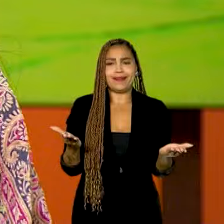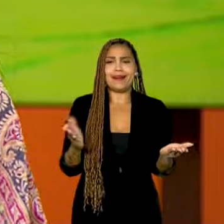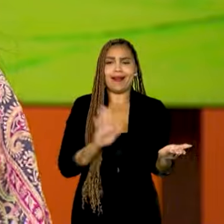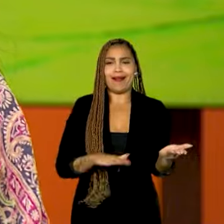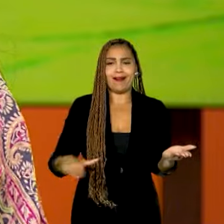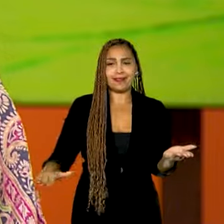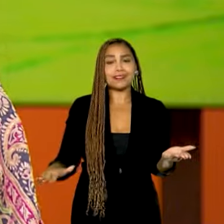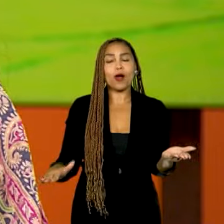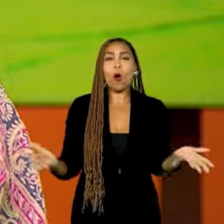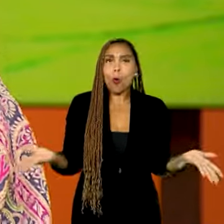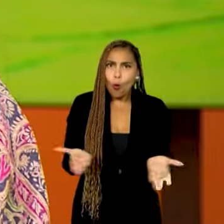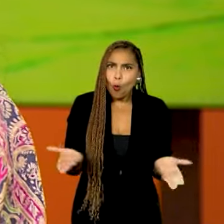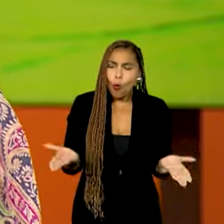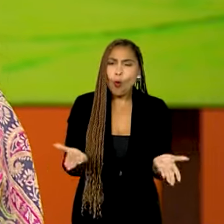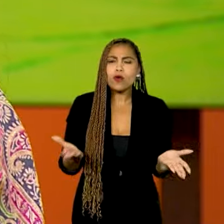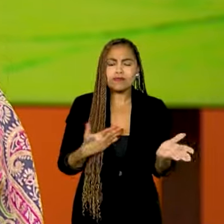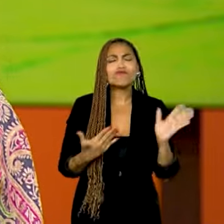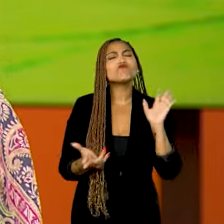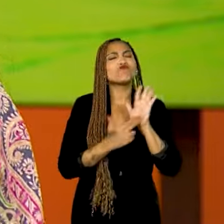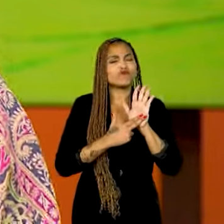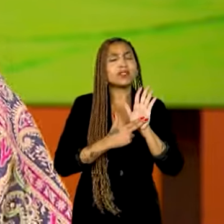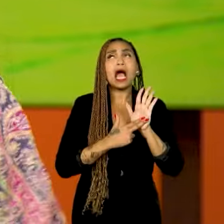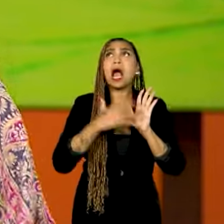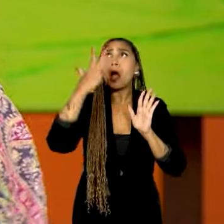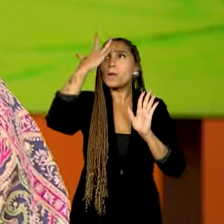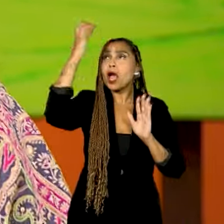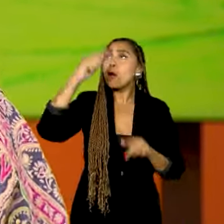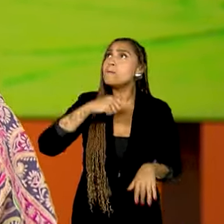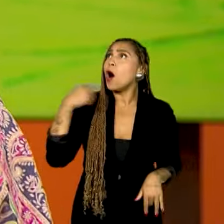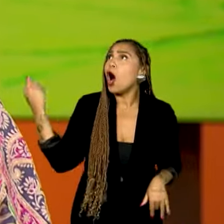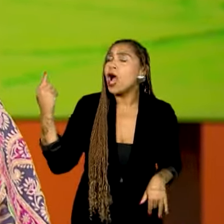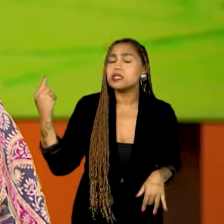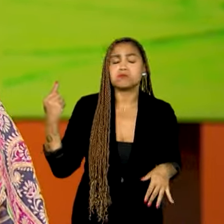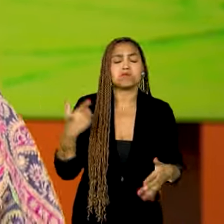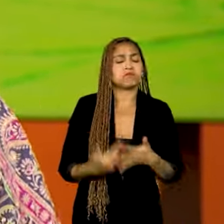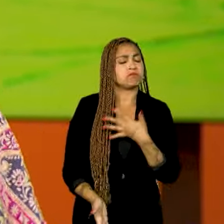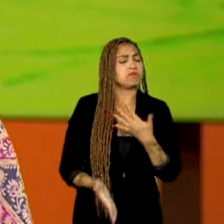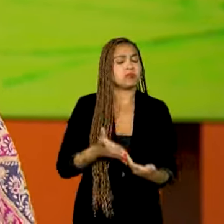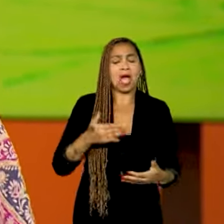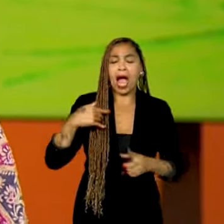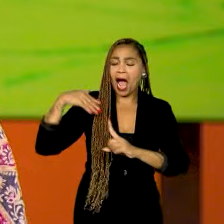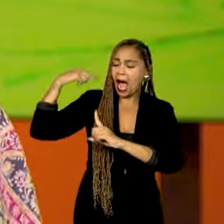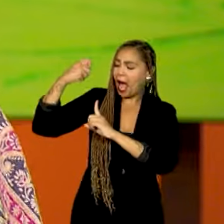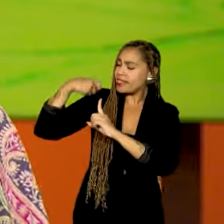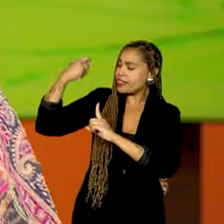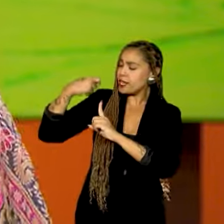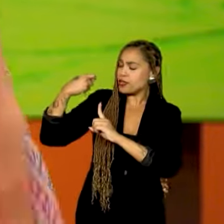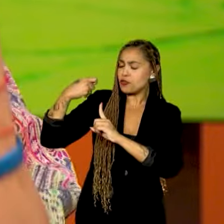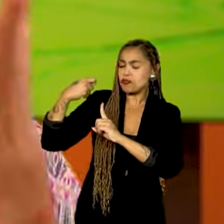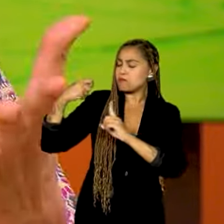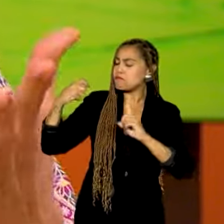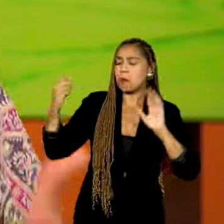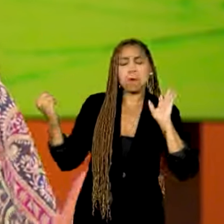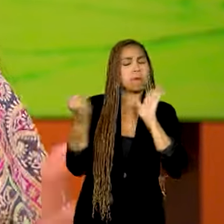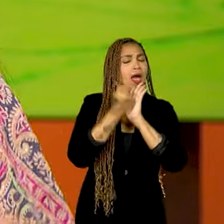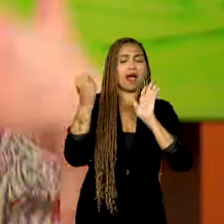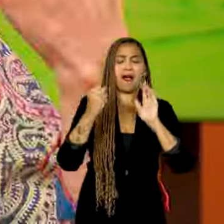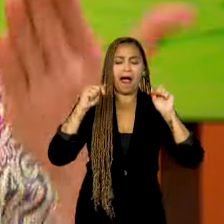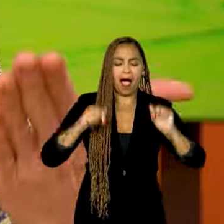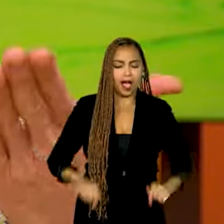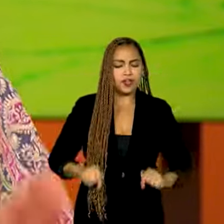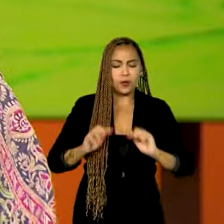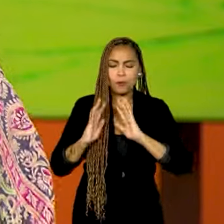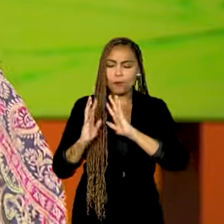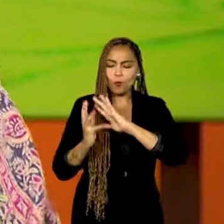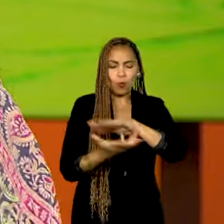Então, assim, hoje eu posso falar, cara, eu posso morrer amanhã, que a minha função como atriz, nesse mundo, com a... Pra quem eu vim, né? Que lindo.